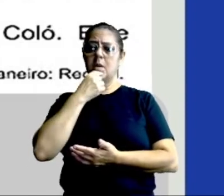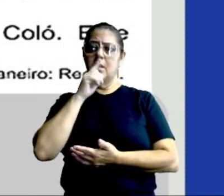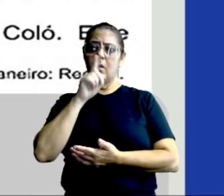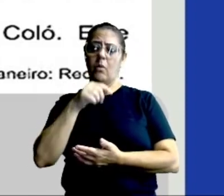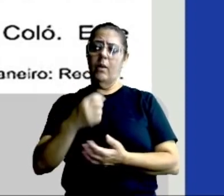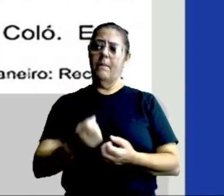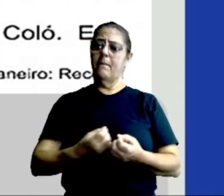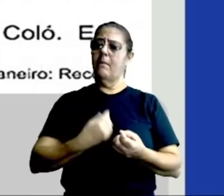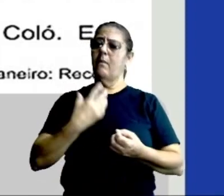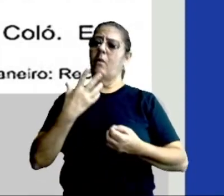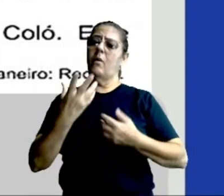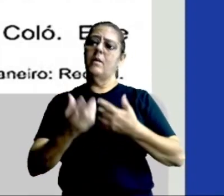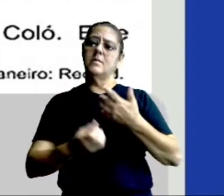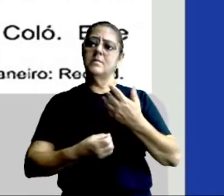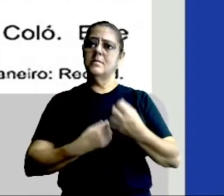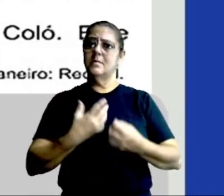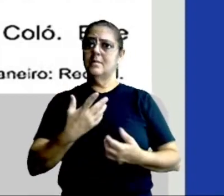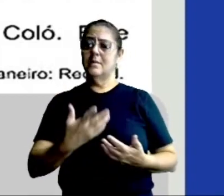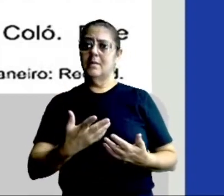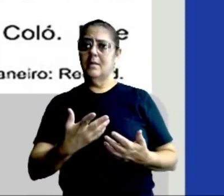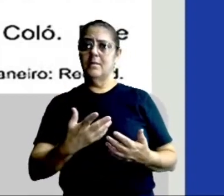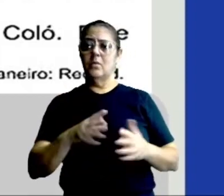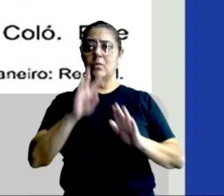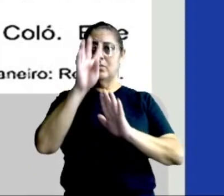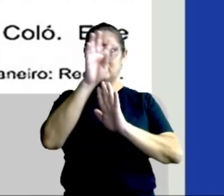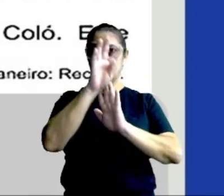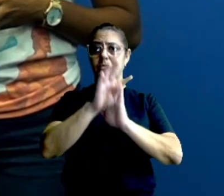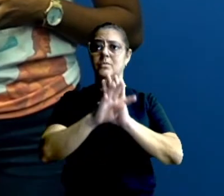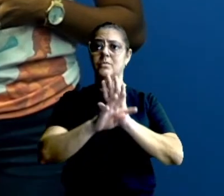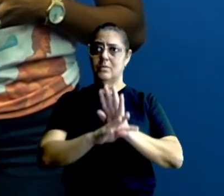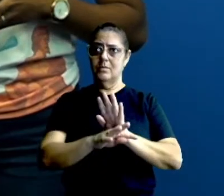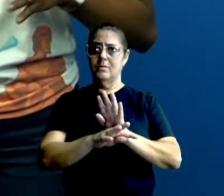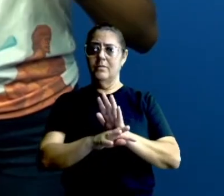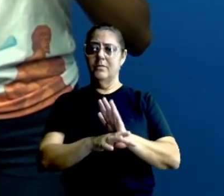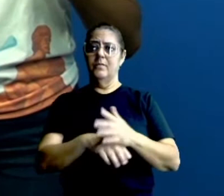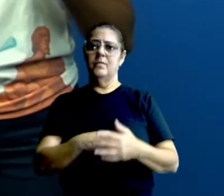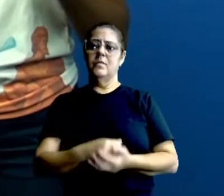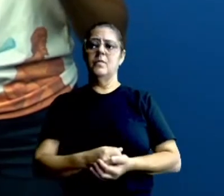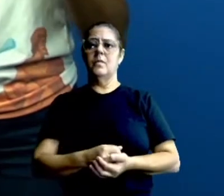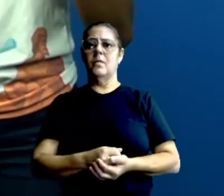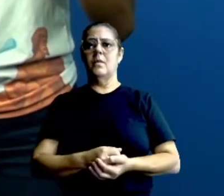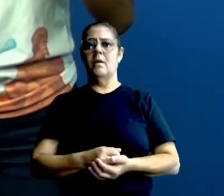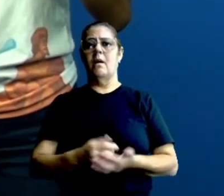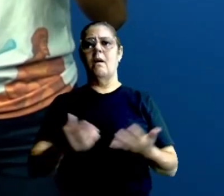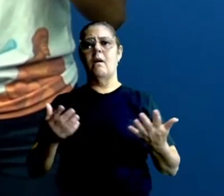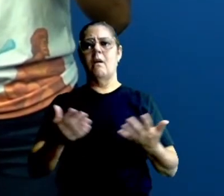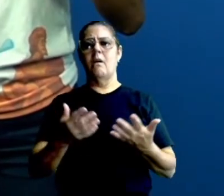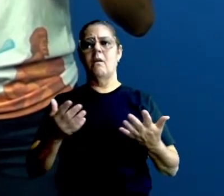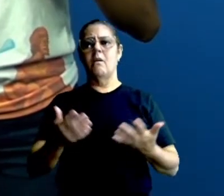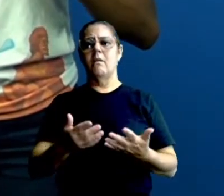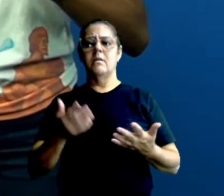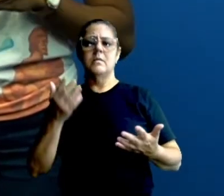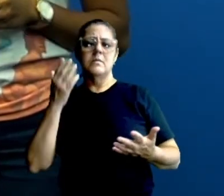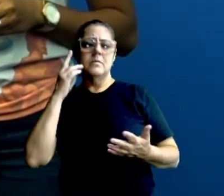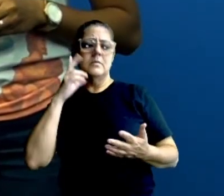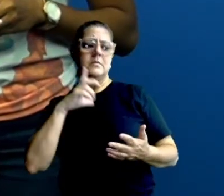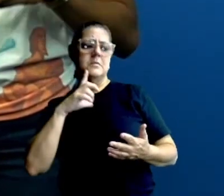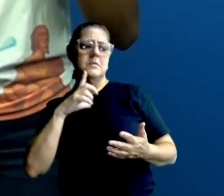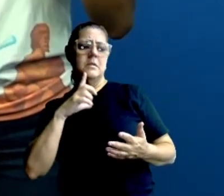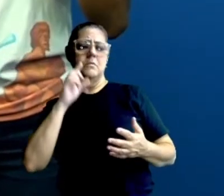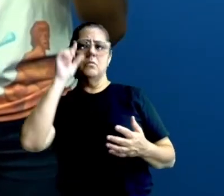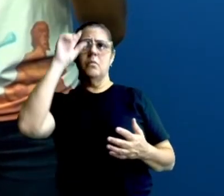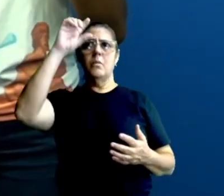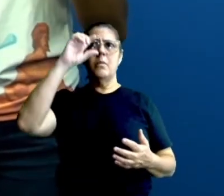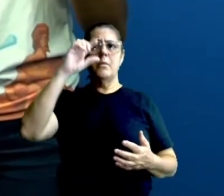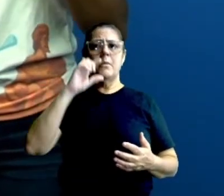de poesia então analisando esse texto nós vamos agora saber alguns pontos que contém